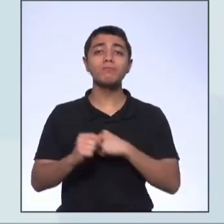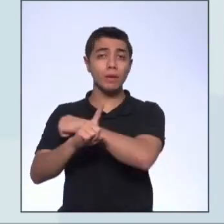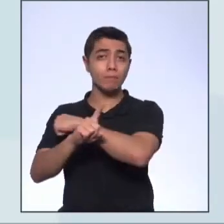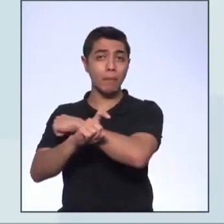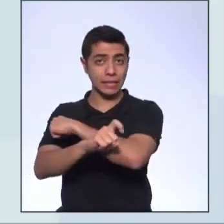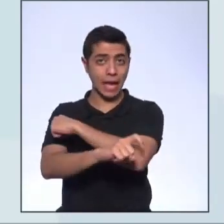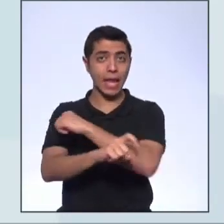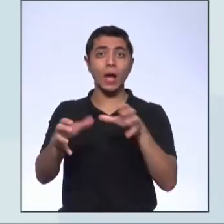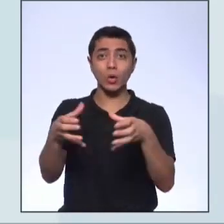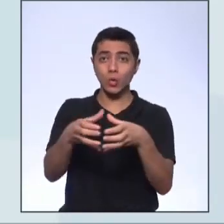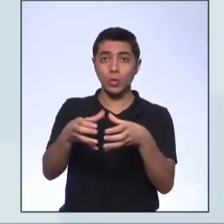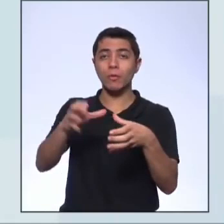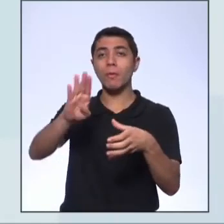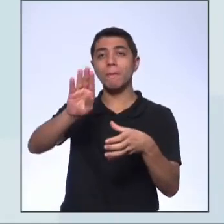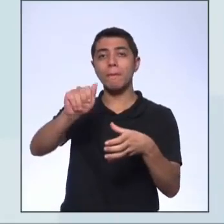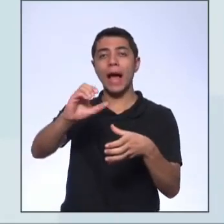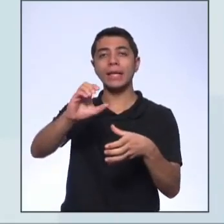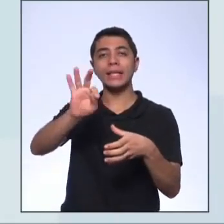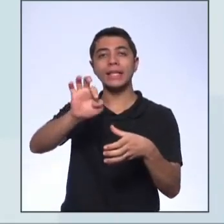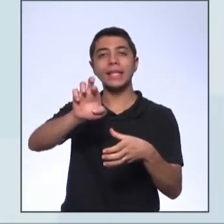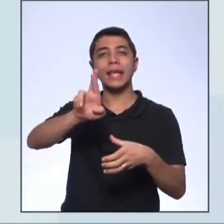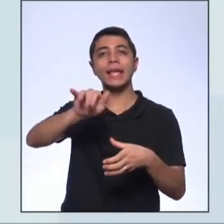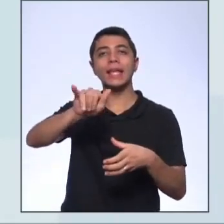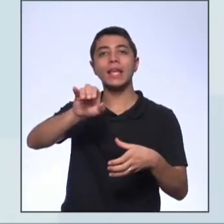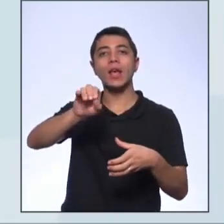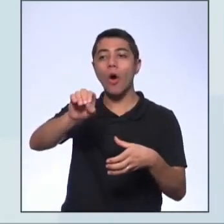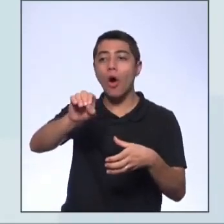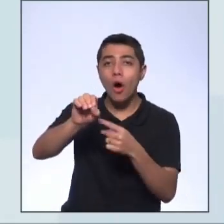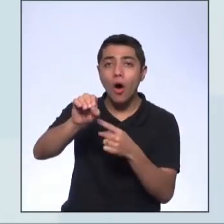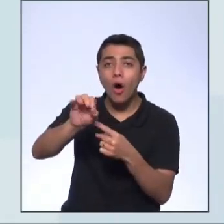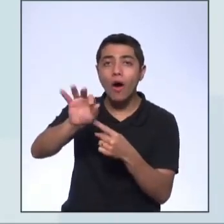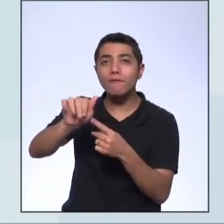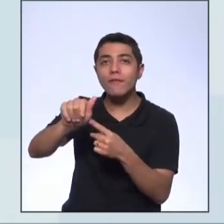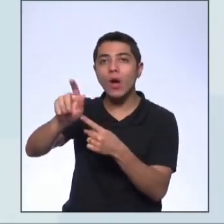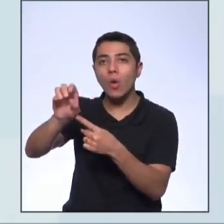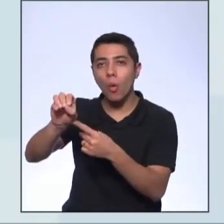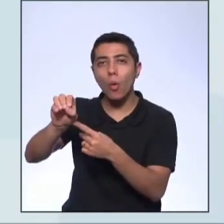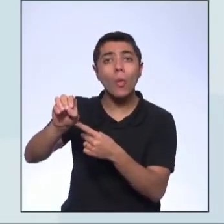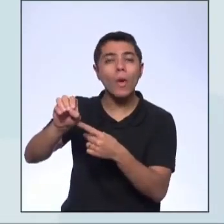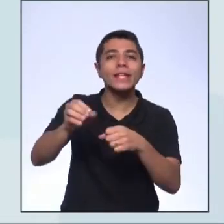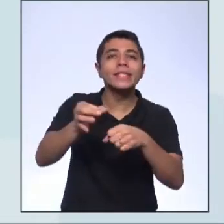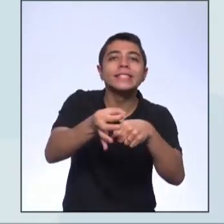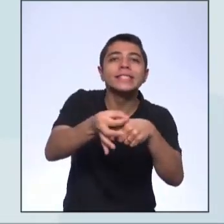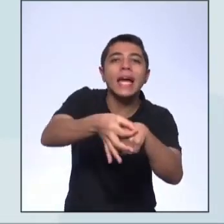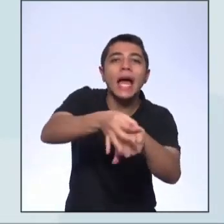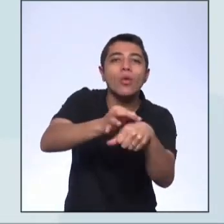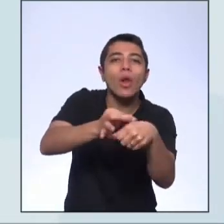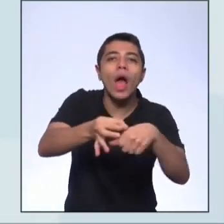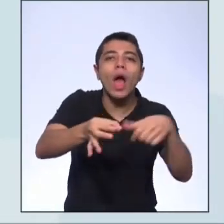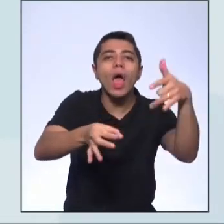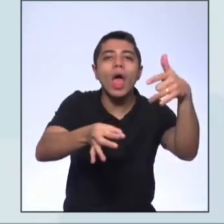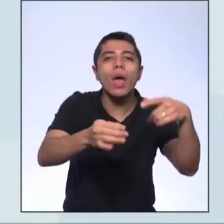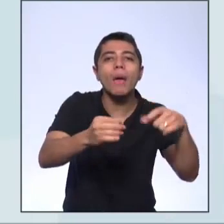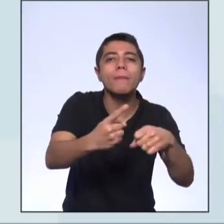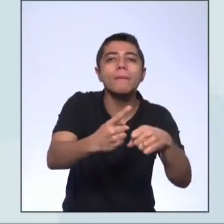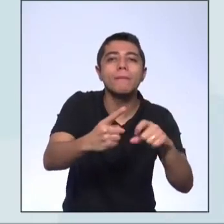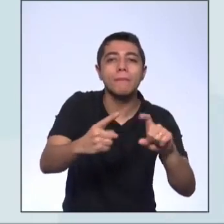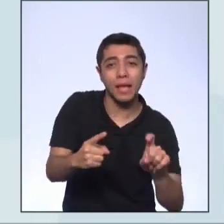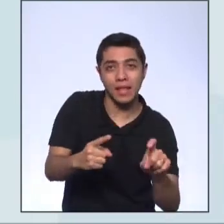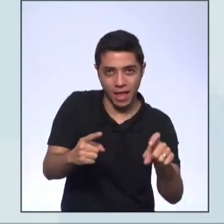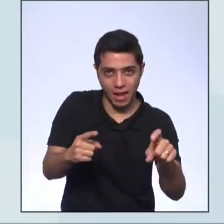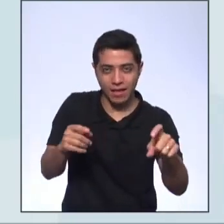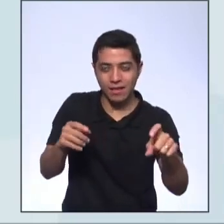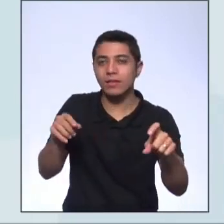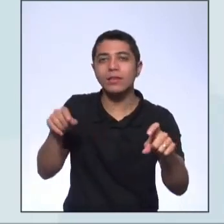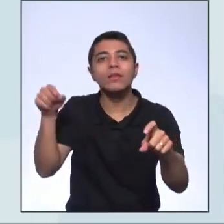bactérias, ele entre em contato, né, infecta uma célula bacteriana, e aí ele incorpora um pedacinho desse material genético,